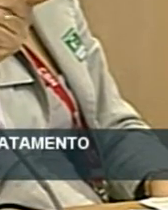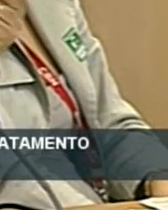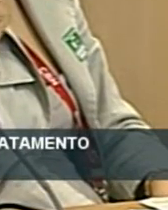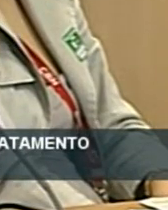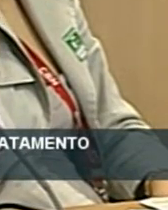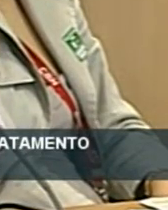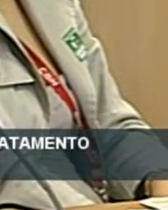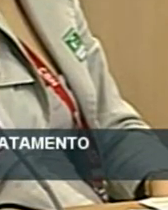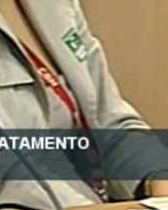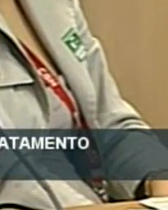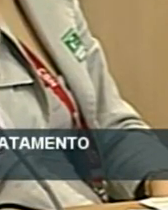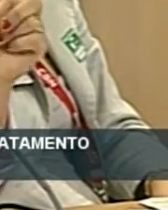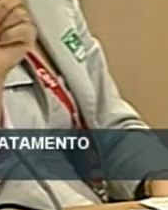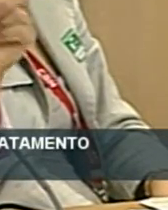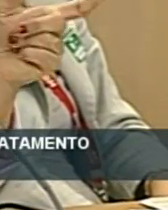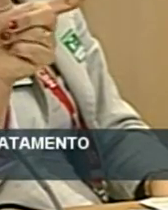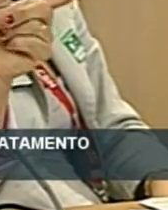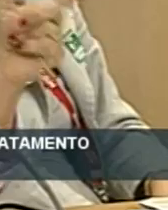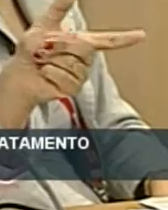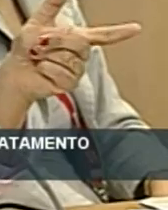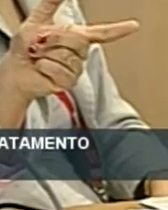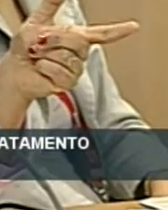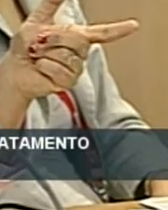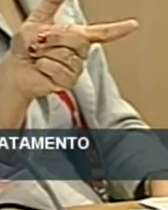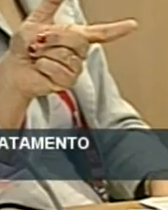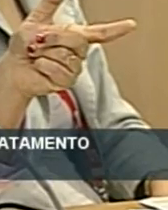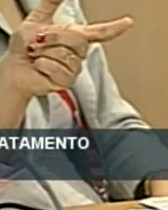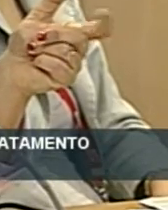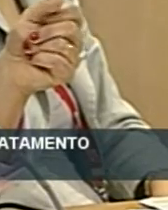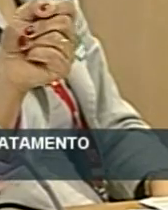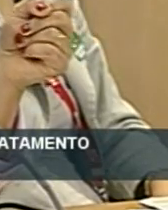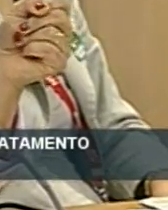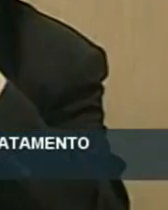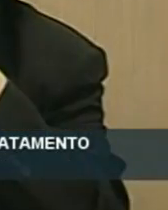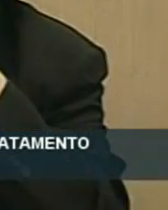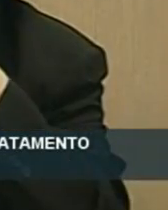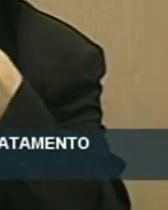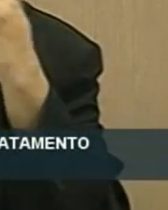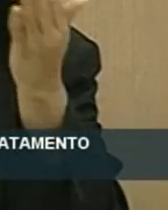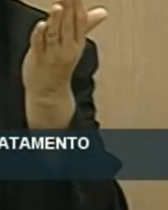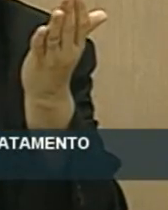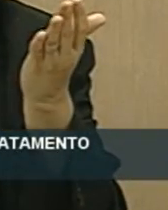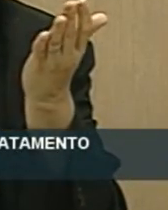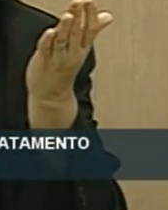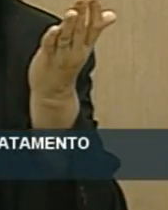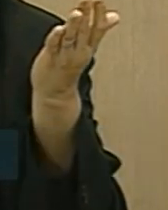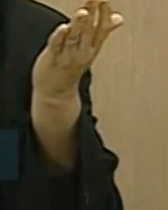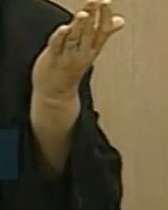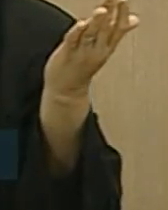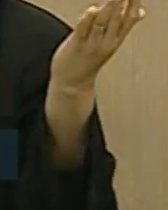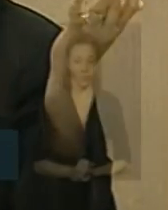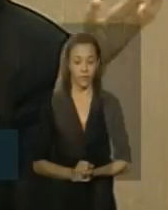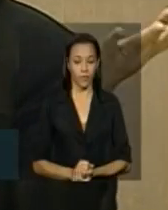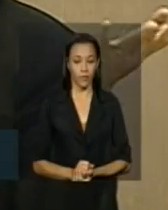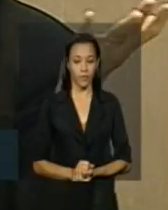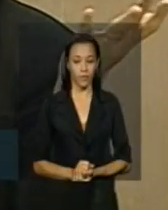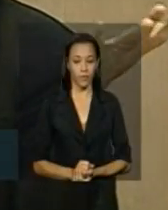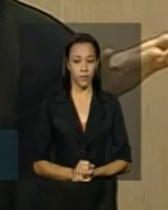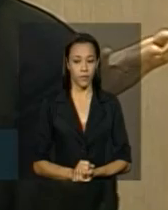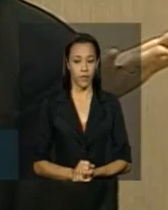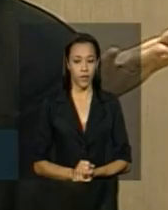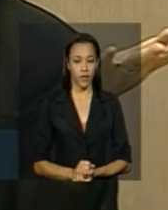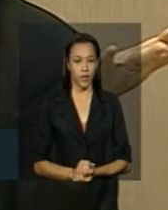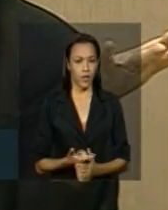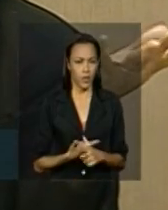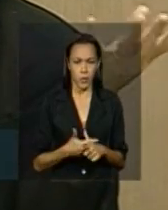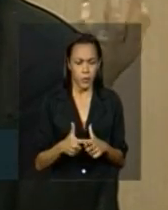dos Municípios para entregar o plano de resíduos sólidos eu falo depois sobre isso tá bom não gente a lei então tá bem não tenho nenhum